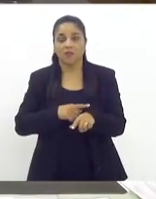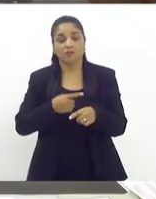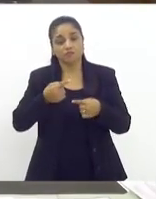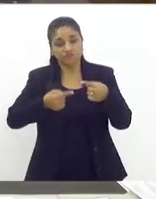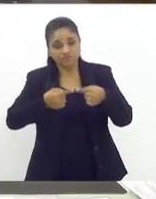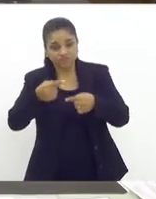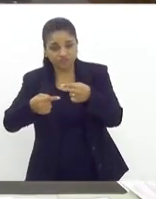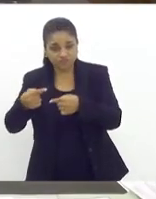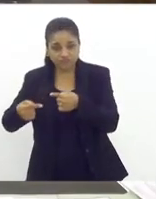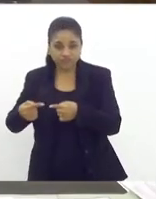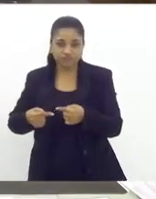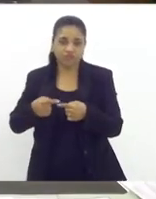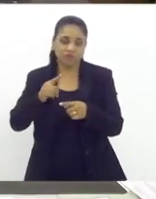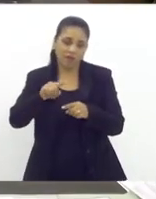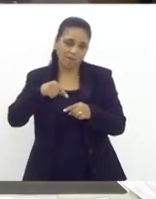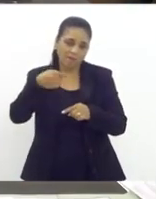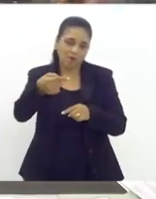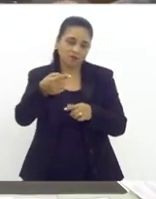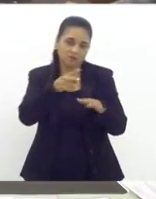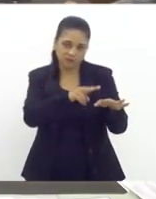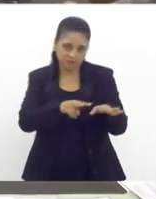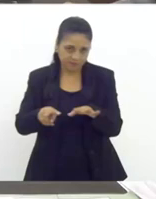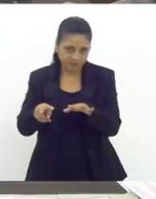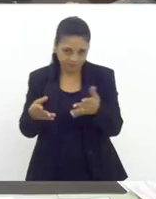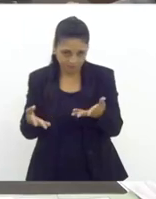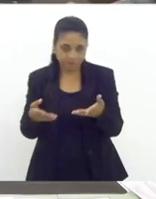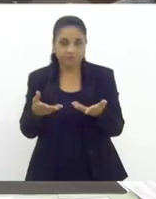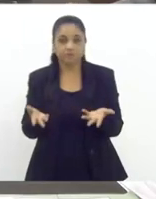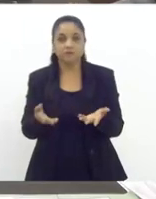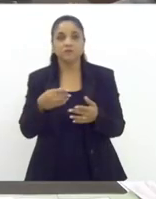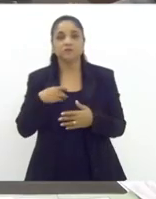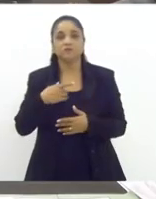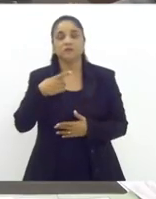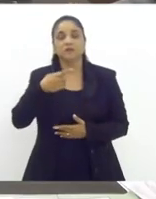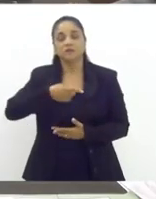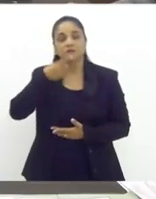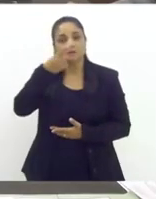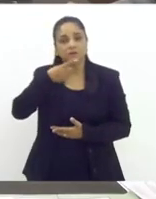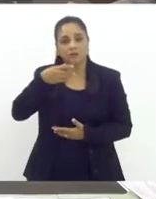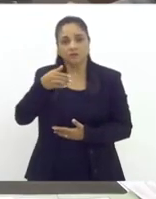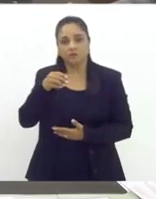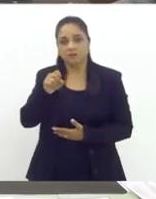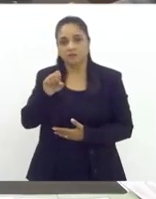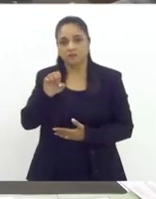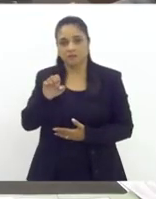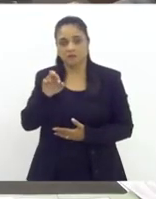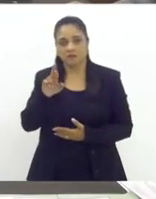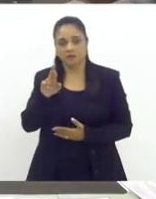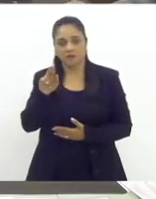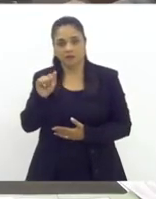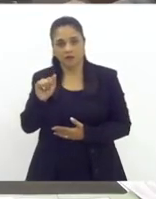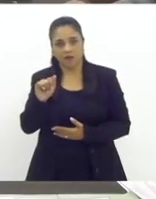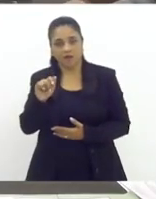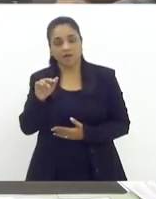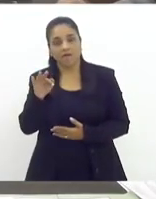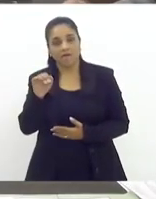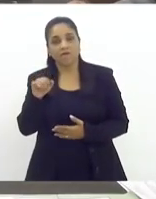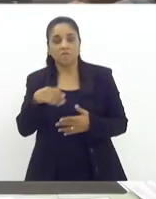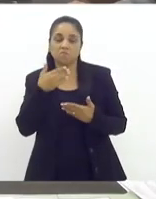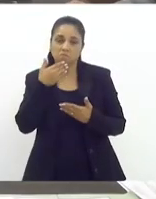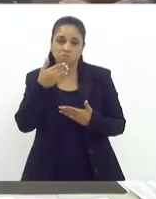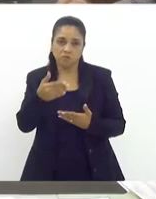discutido exaustivamente na próxima sessão. Já terminei. Deputado Serafina. Senhor presidente, pela ordem, no sentido de pedir vistas conjuntas com o deputado Carlos